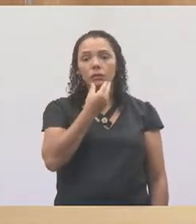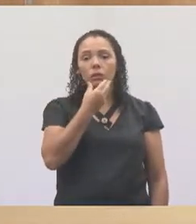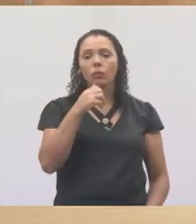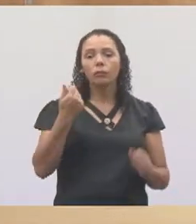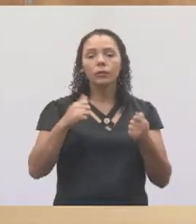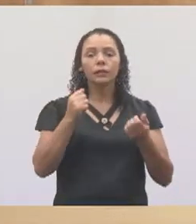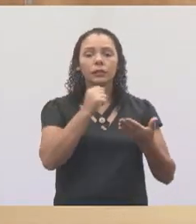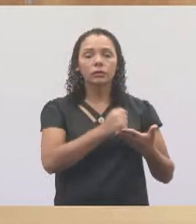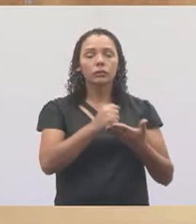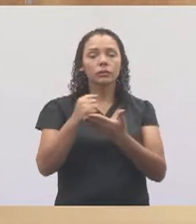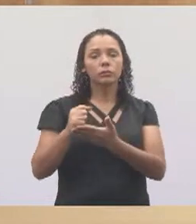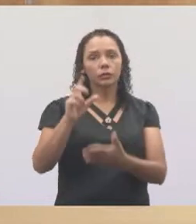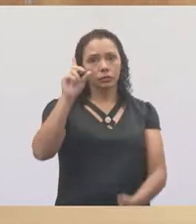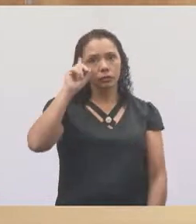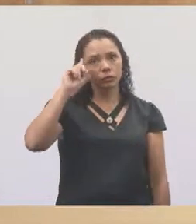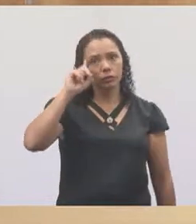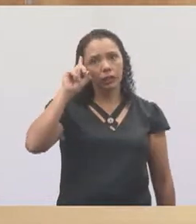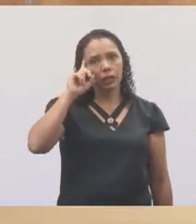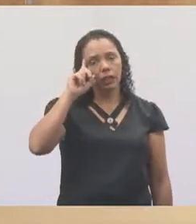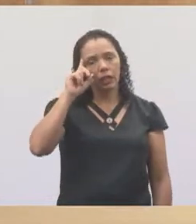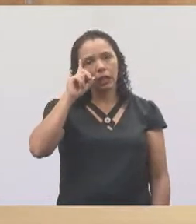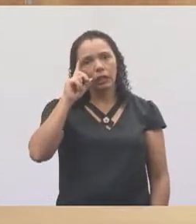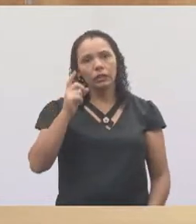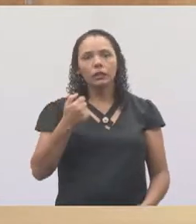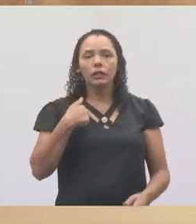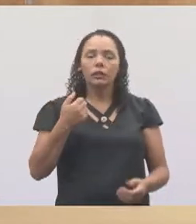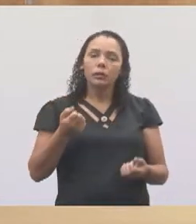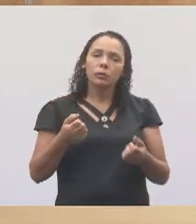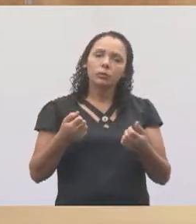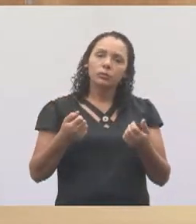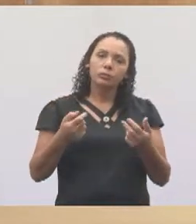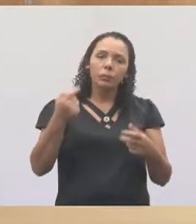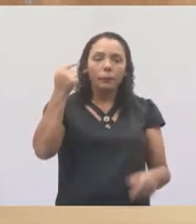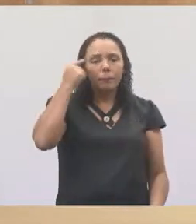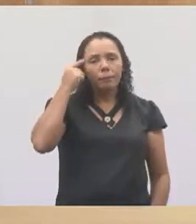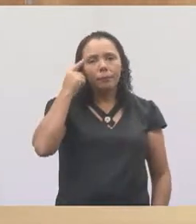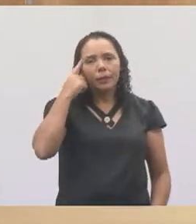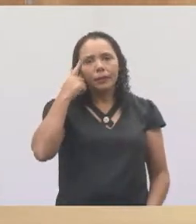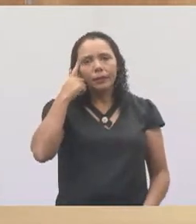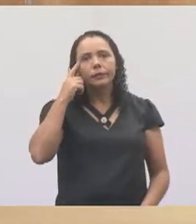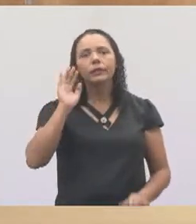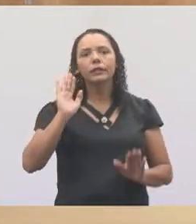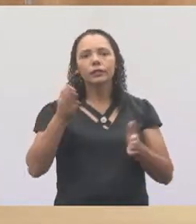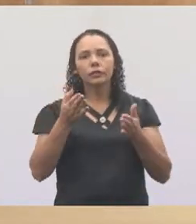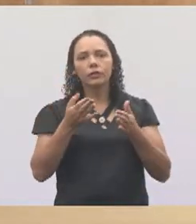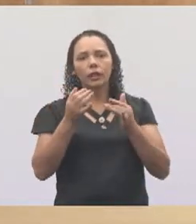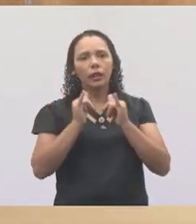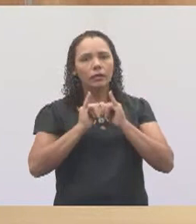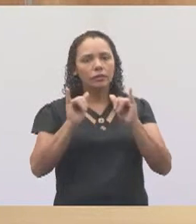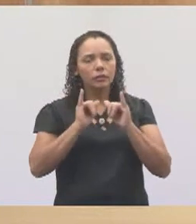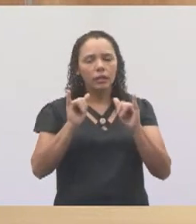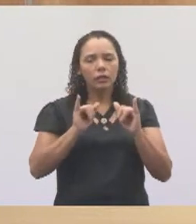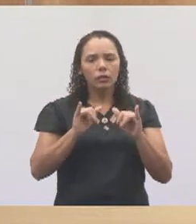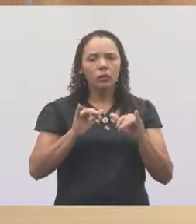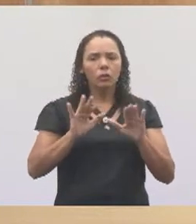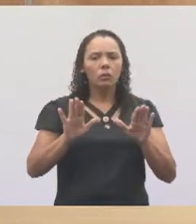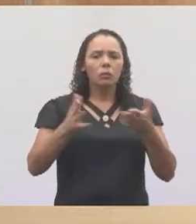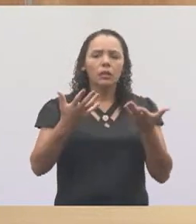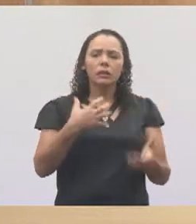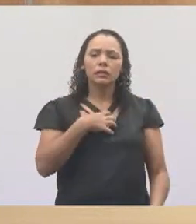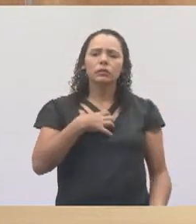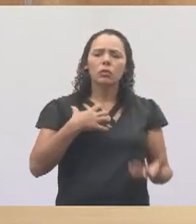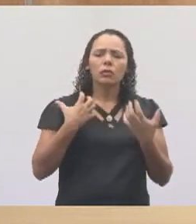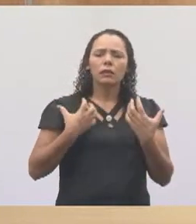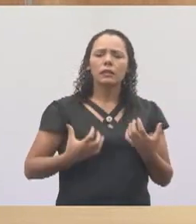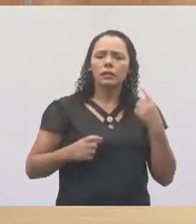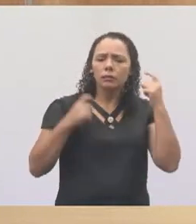diário, cotidiano. Quantas vezes ele não deve ter confessado para você o cansaço, a preocupação, não é? Eu não tenho dúvida que você